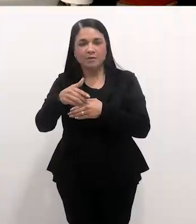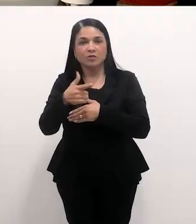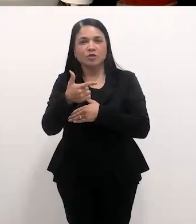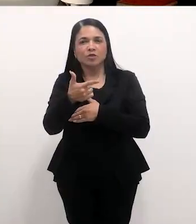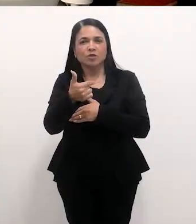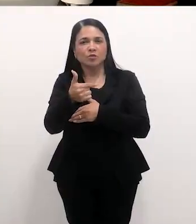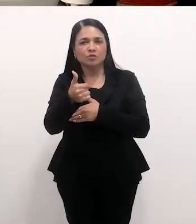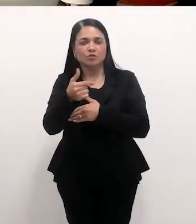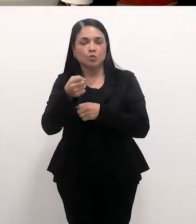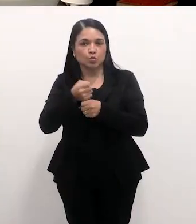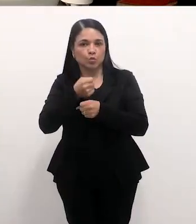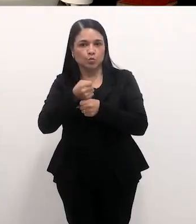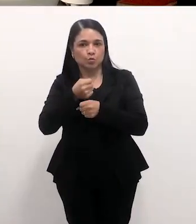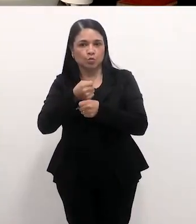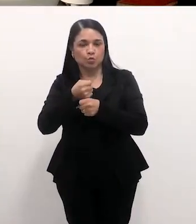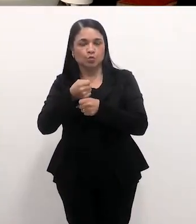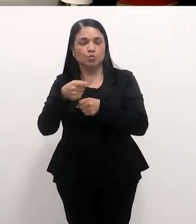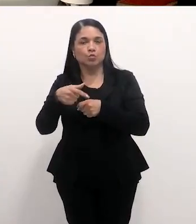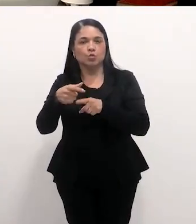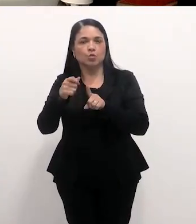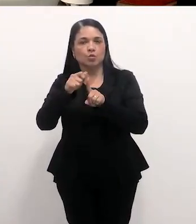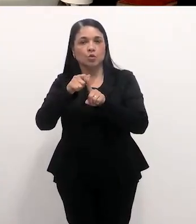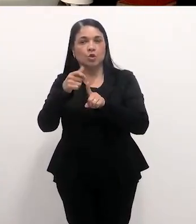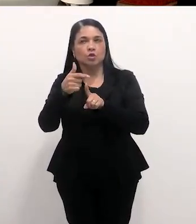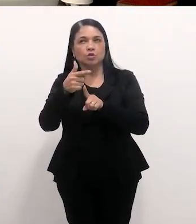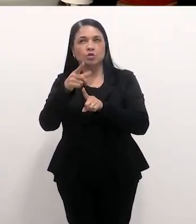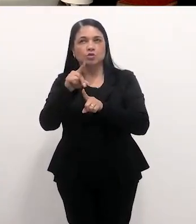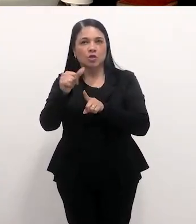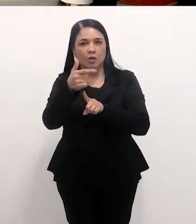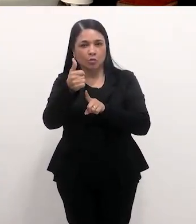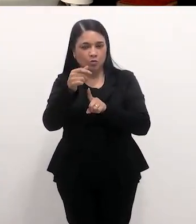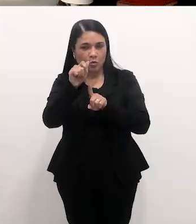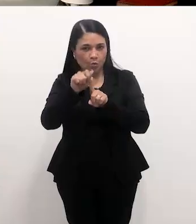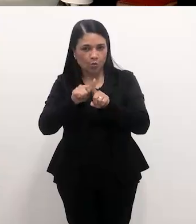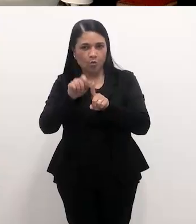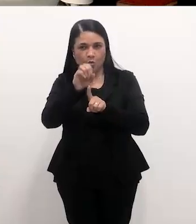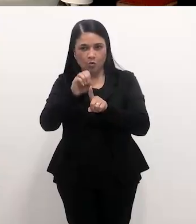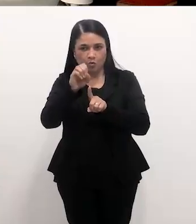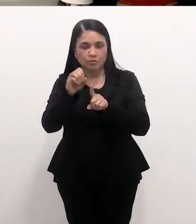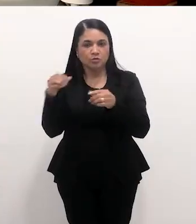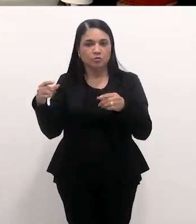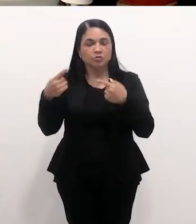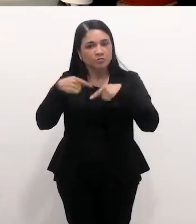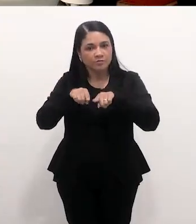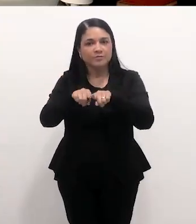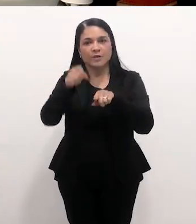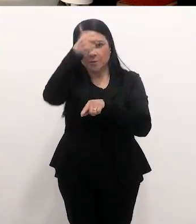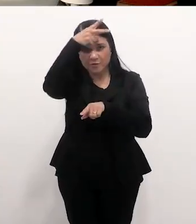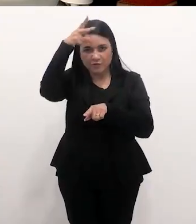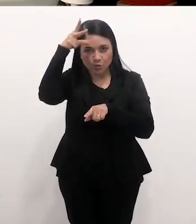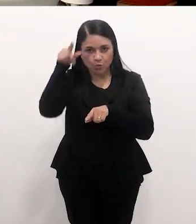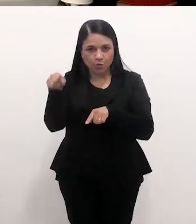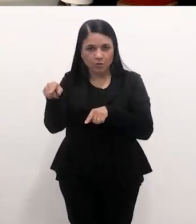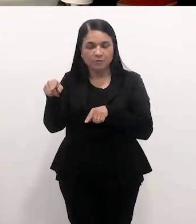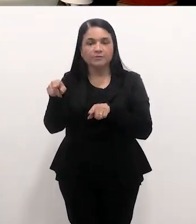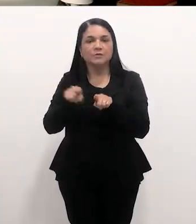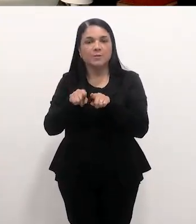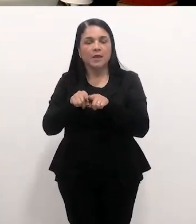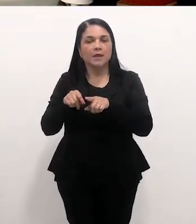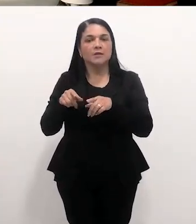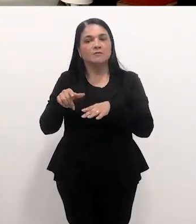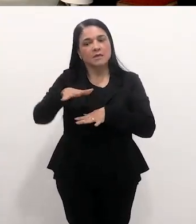de outubro, junto com a Prefeitura de Rio de Janeiro no contexto do programa Reviver o Centro, e com a nova